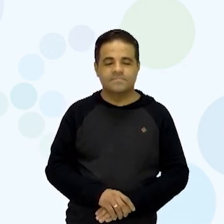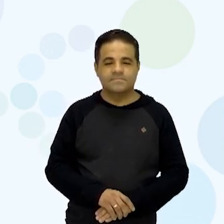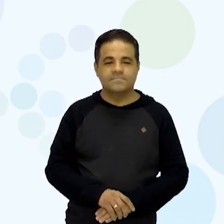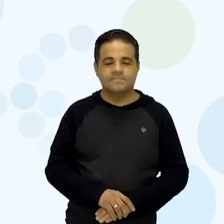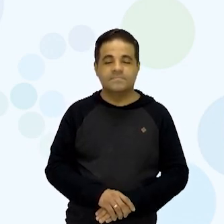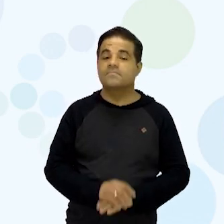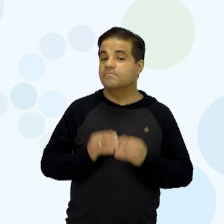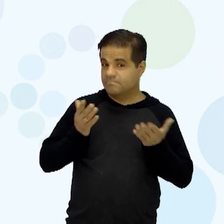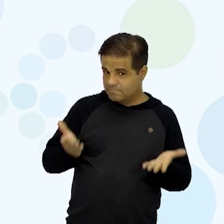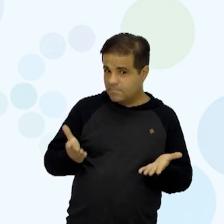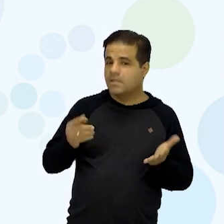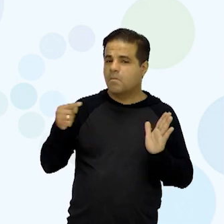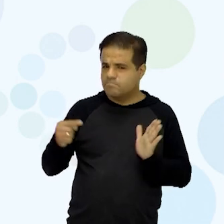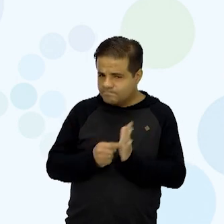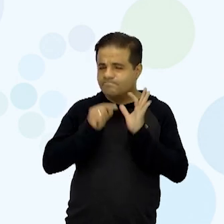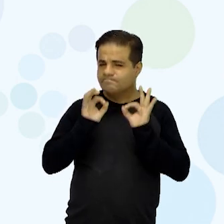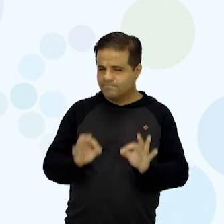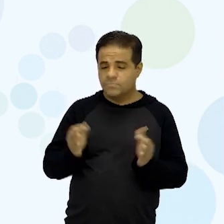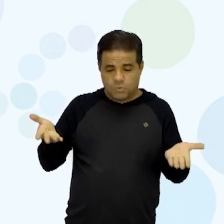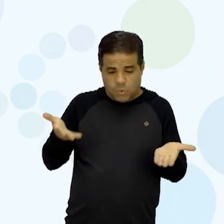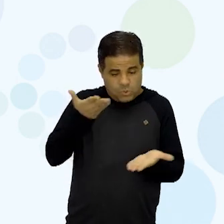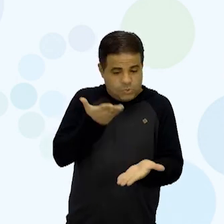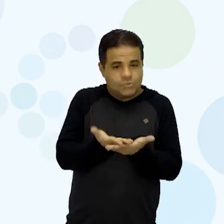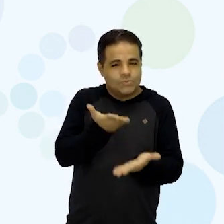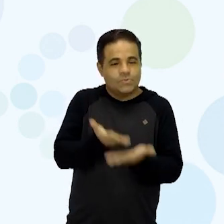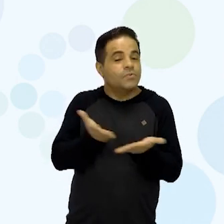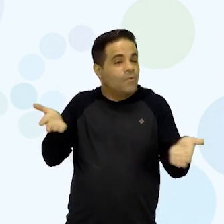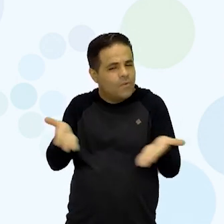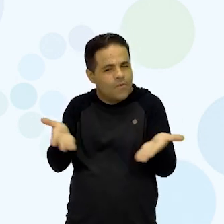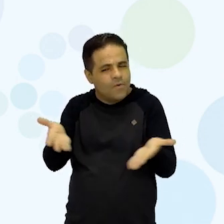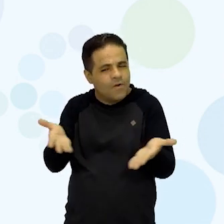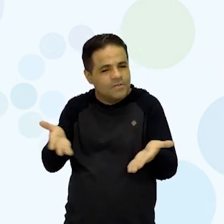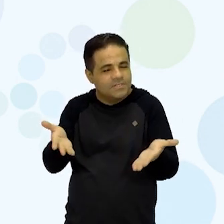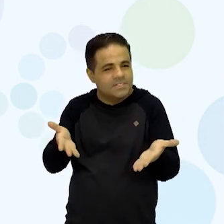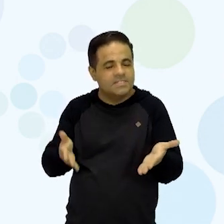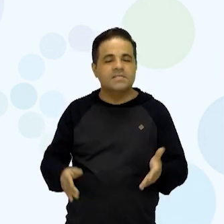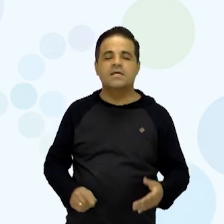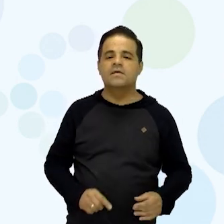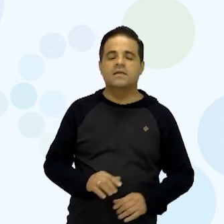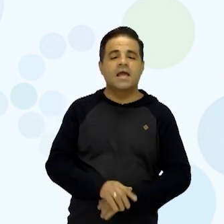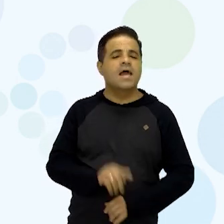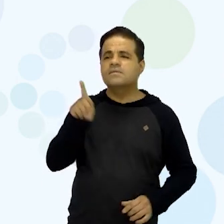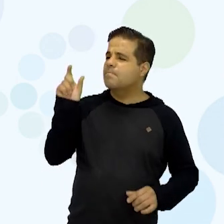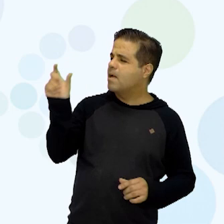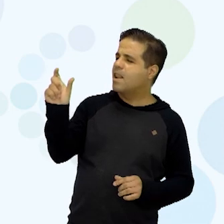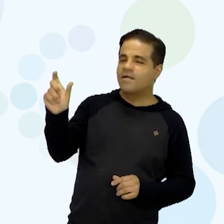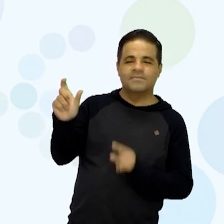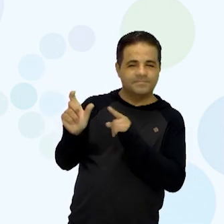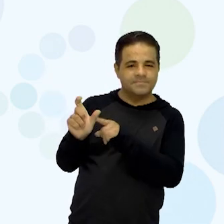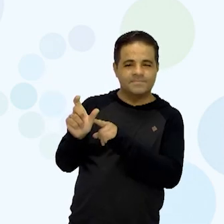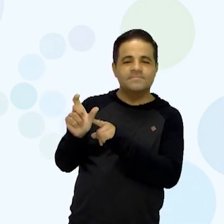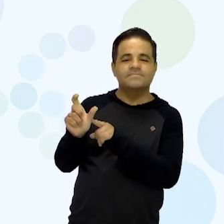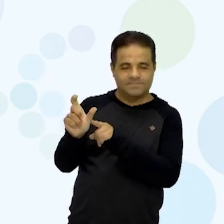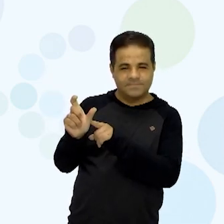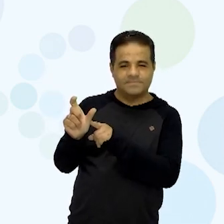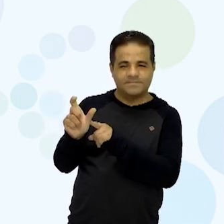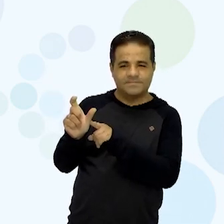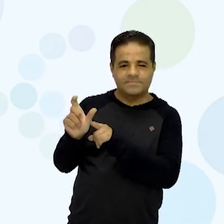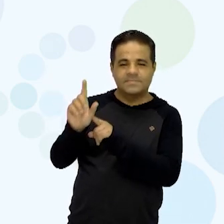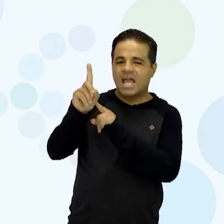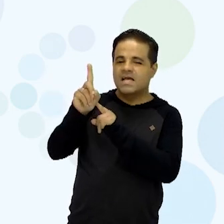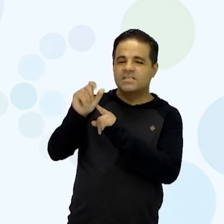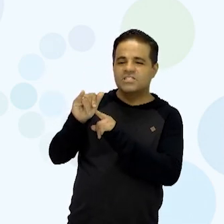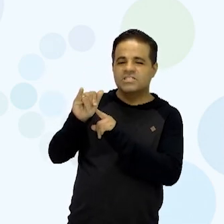me just get it for us here. Tan, tan, tan. I love this word. Essa palavra aqui, ó, ela é simpática porque